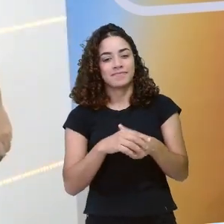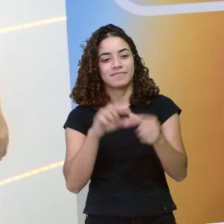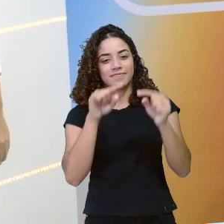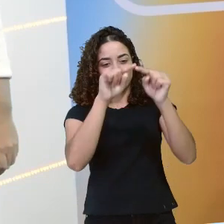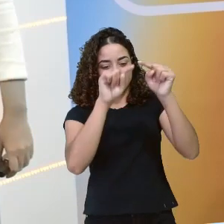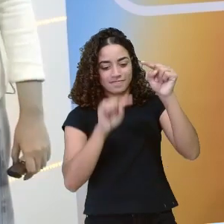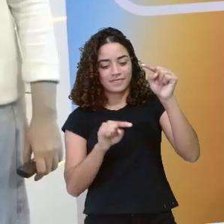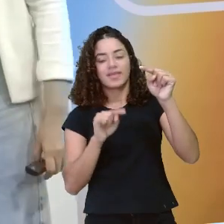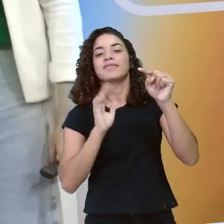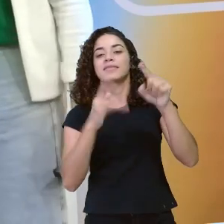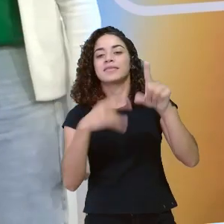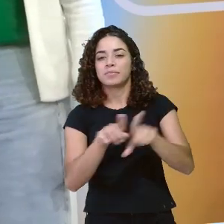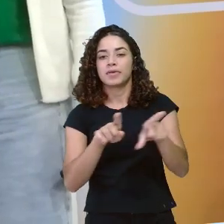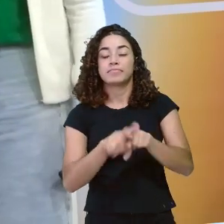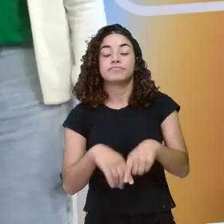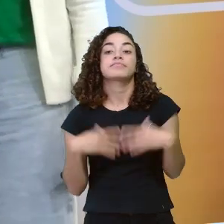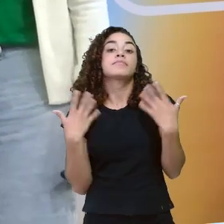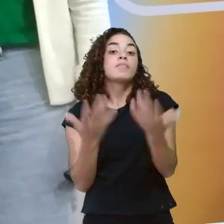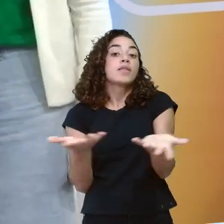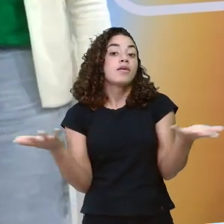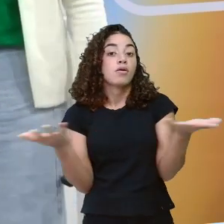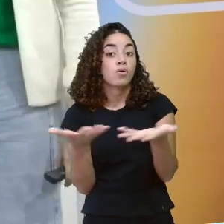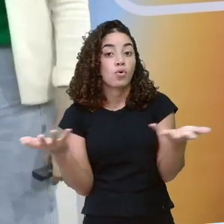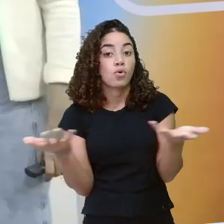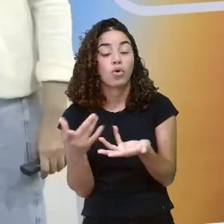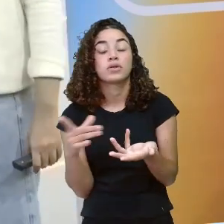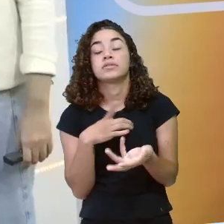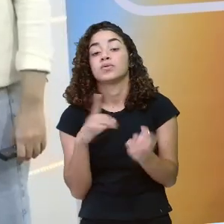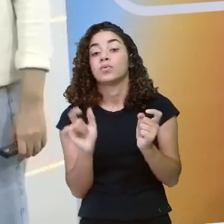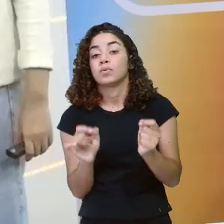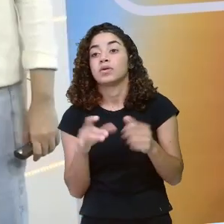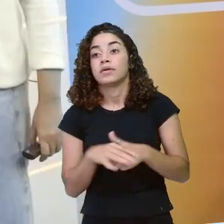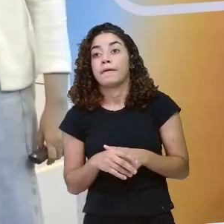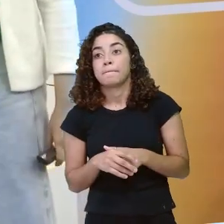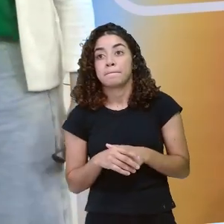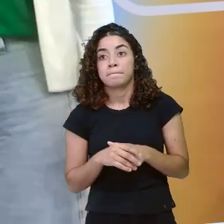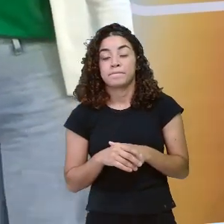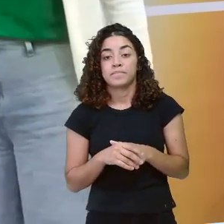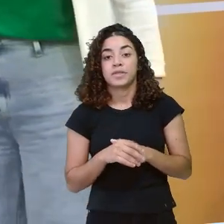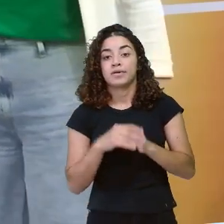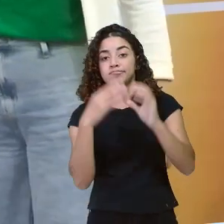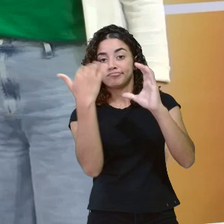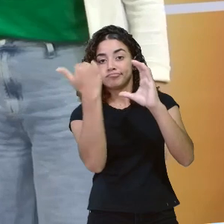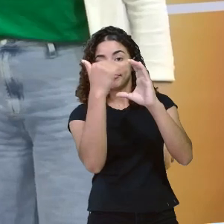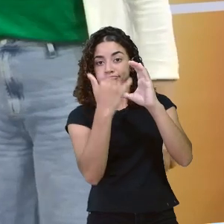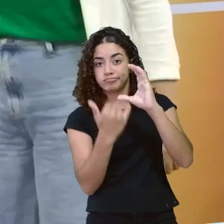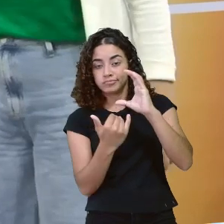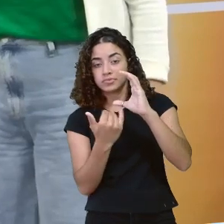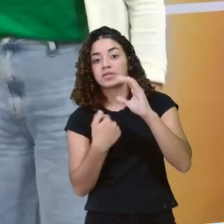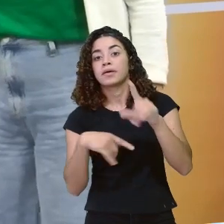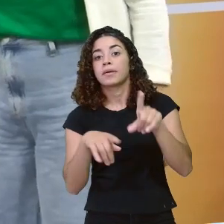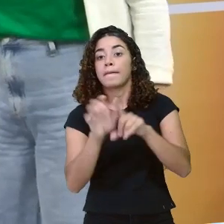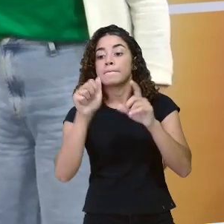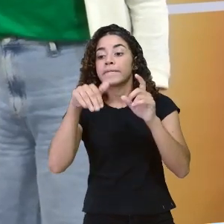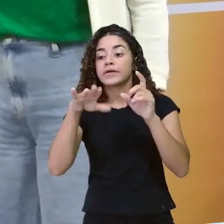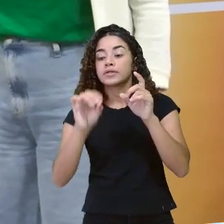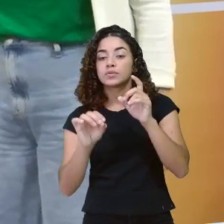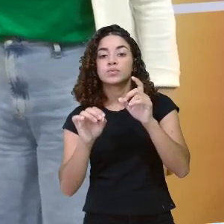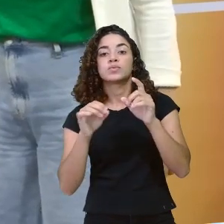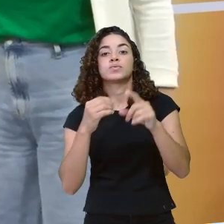para o espaço. Agora, eu tenho camadas da Terra, manto e